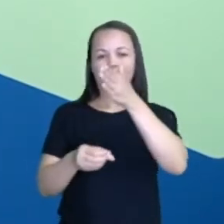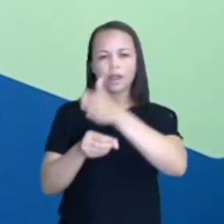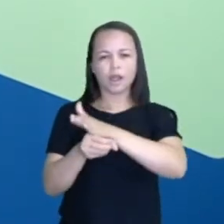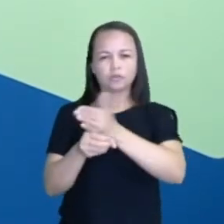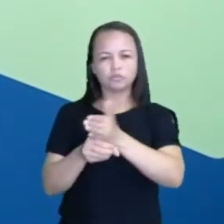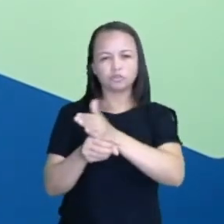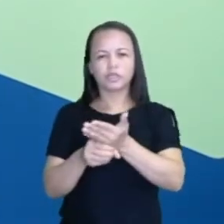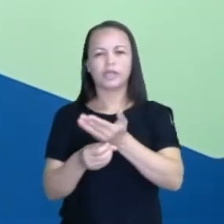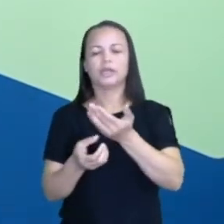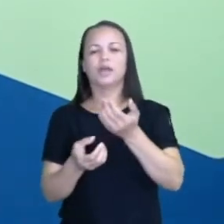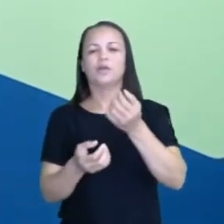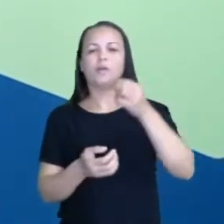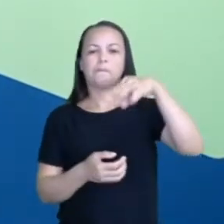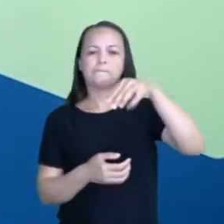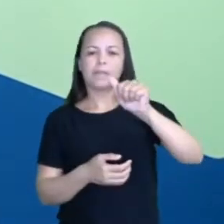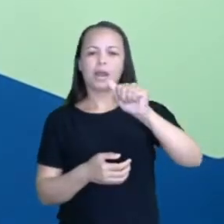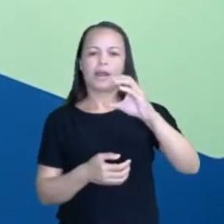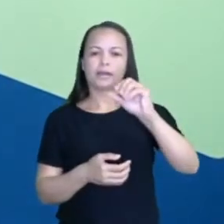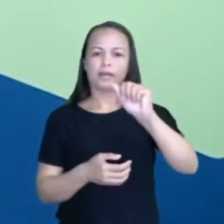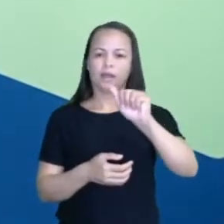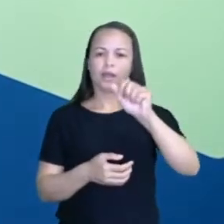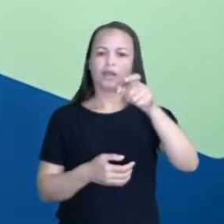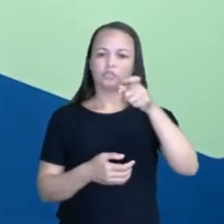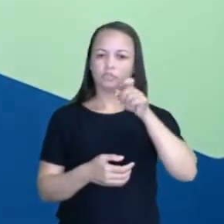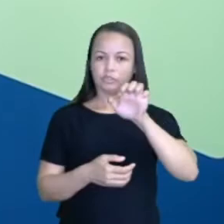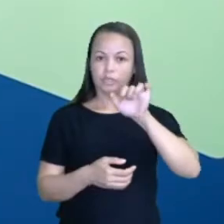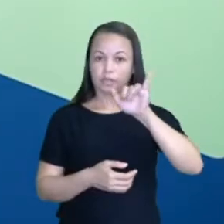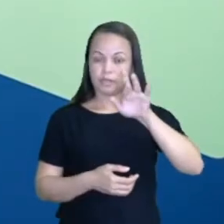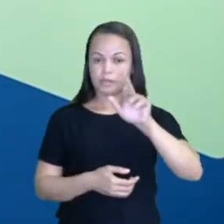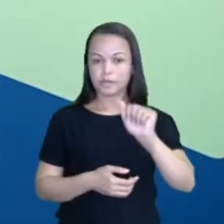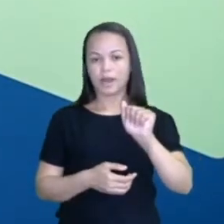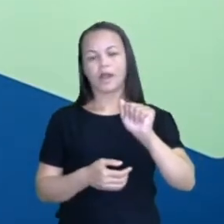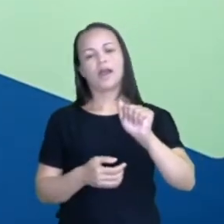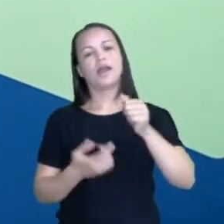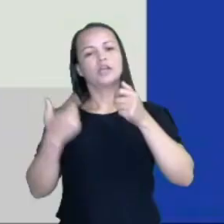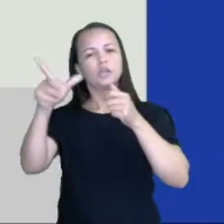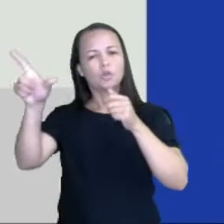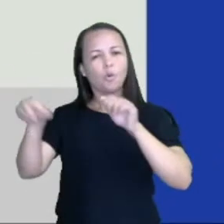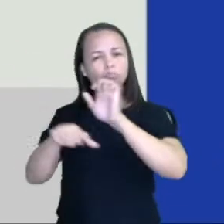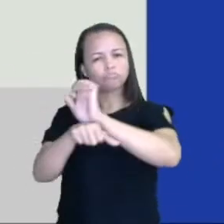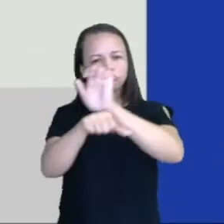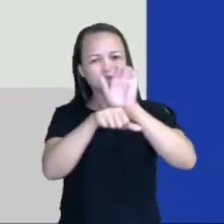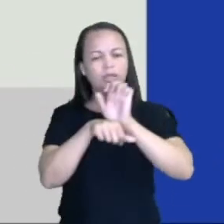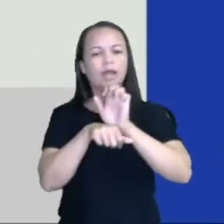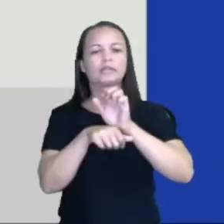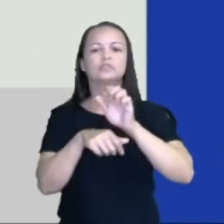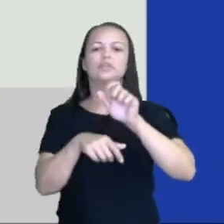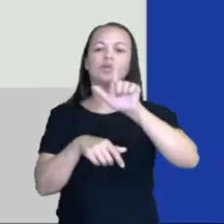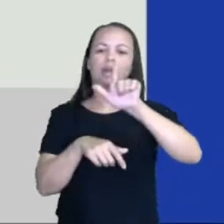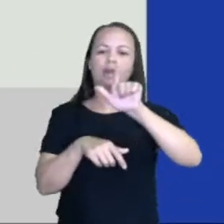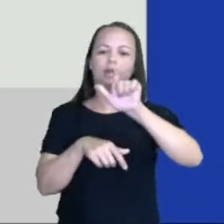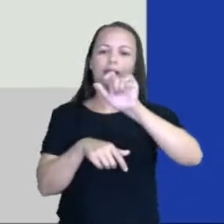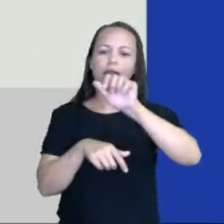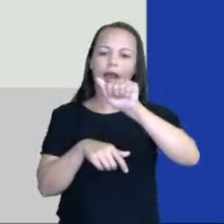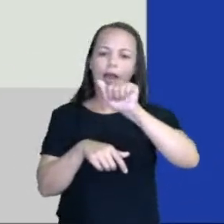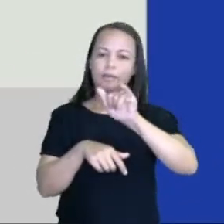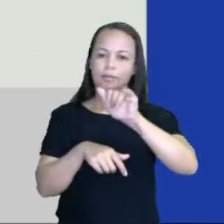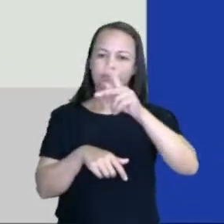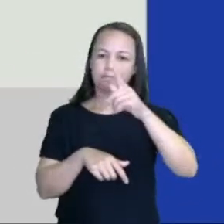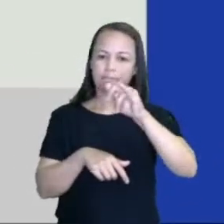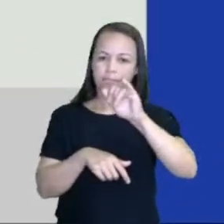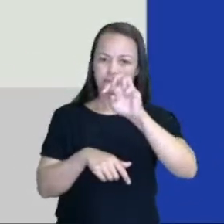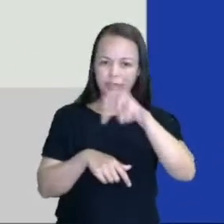brasileiros é conhecido como aipim, é conhecido como mandioca, ou seja, é o mesmo alimento. É o